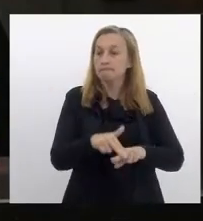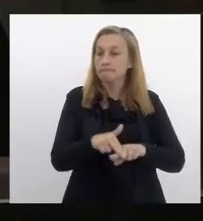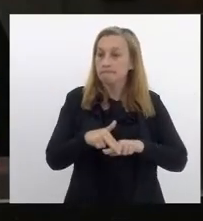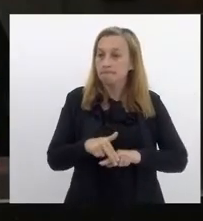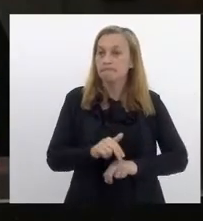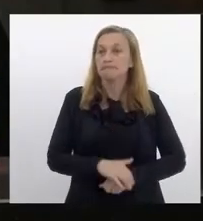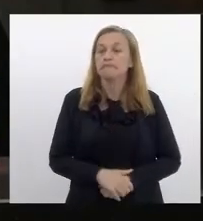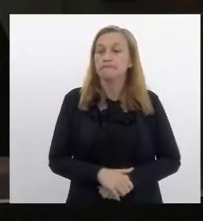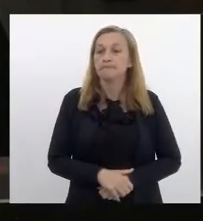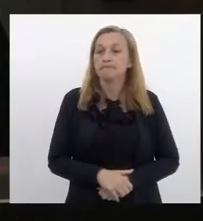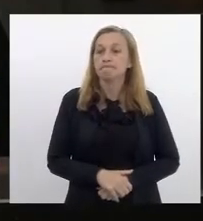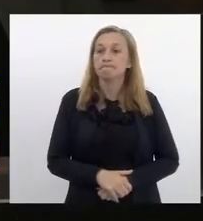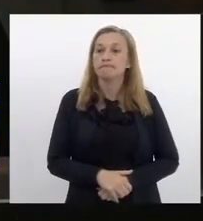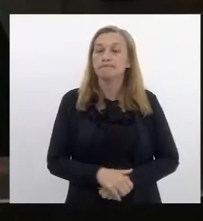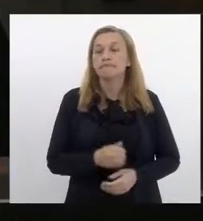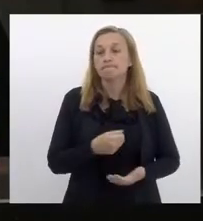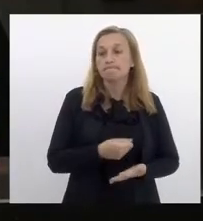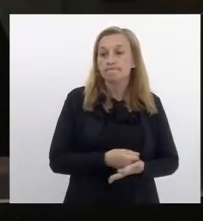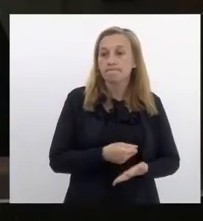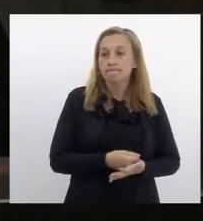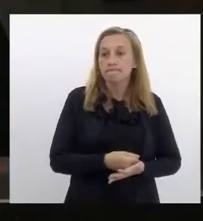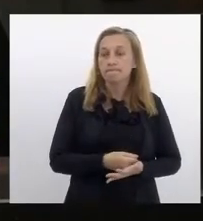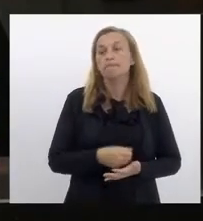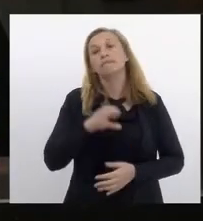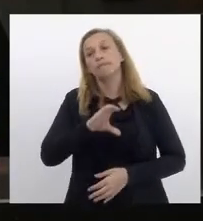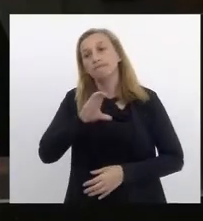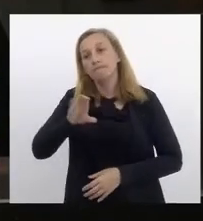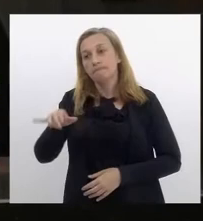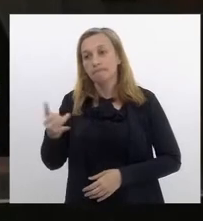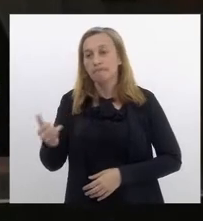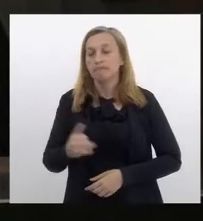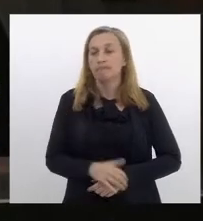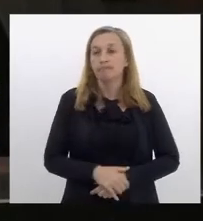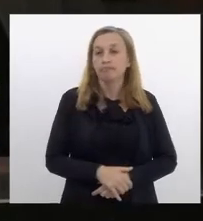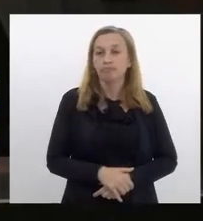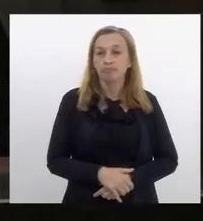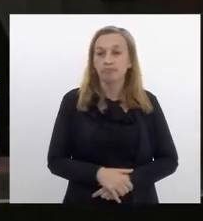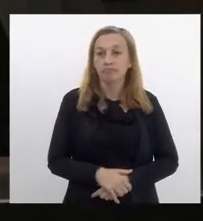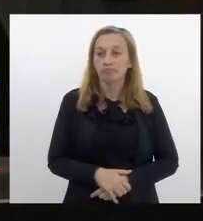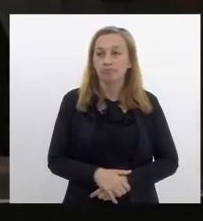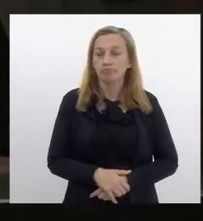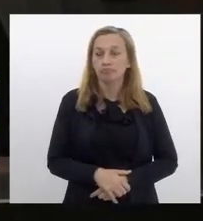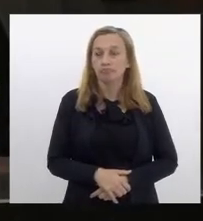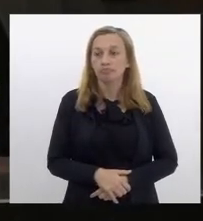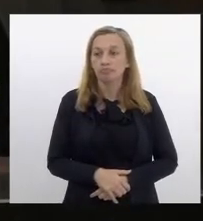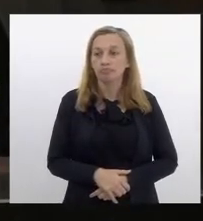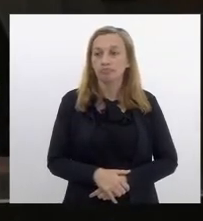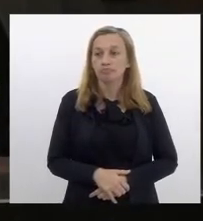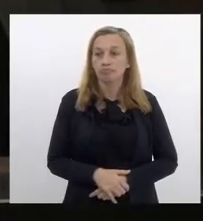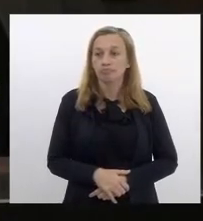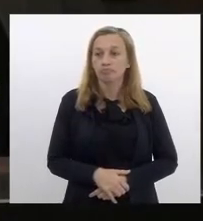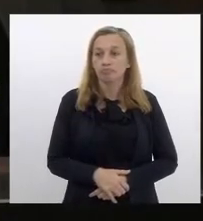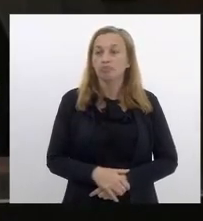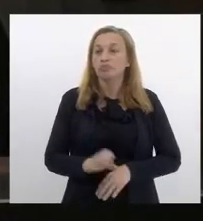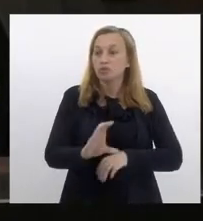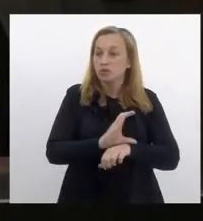isso, insistimos na CCJ que o parecer tinha que ser